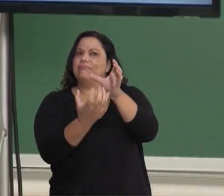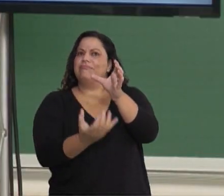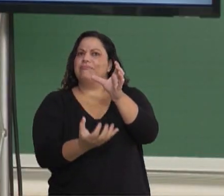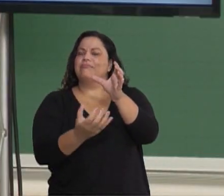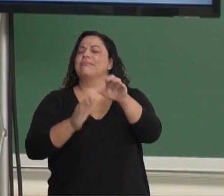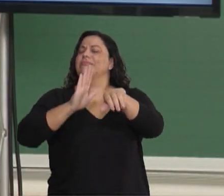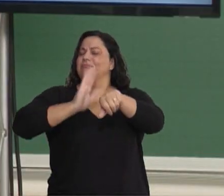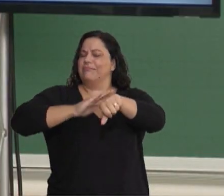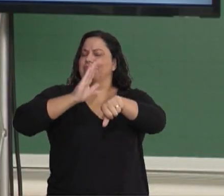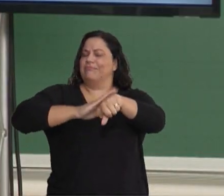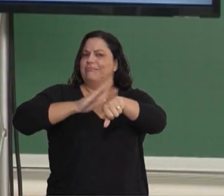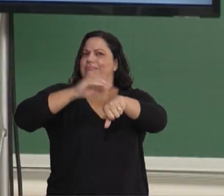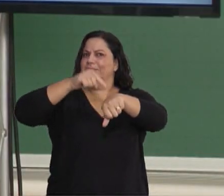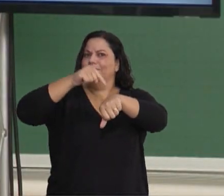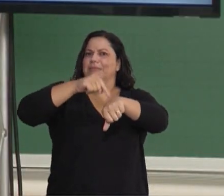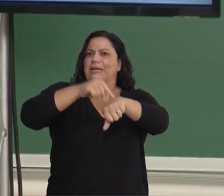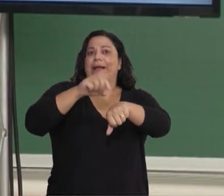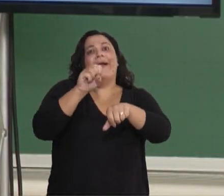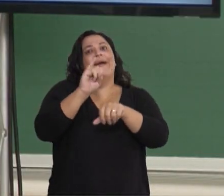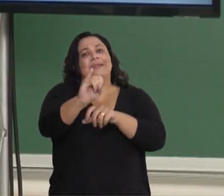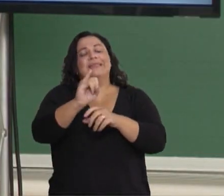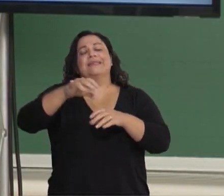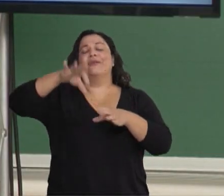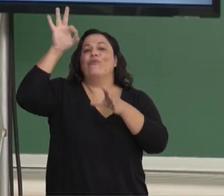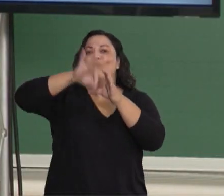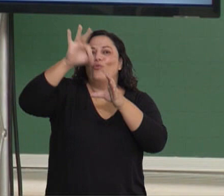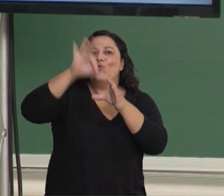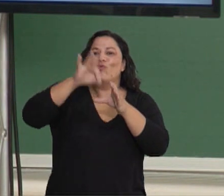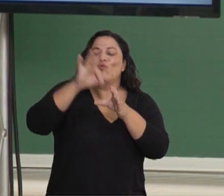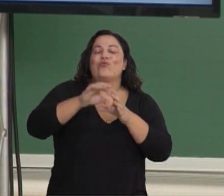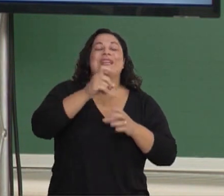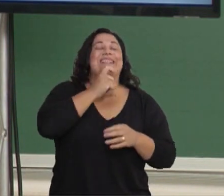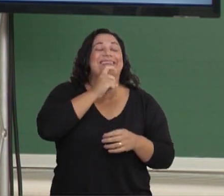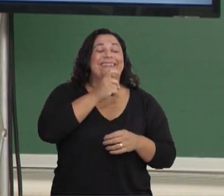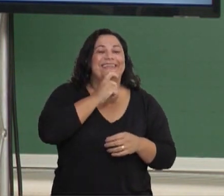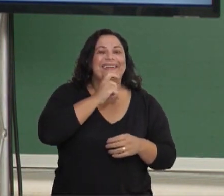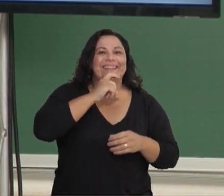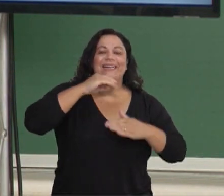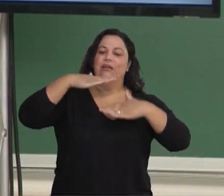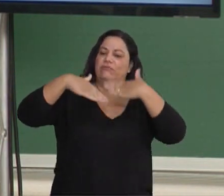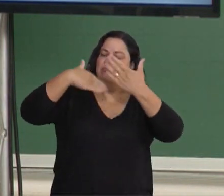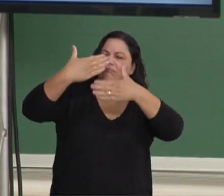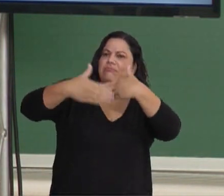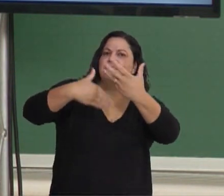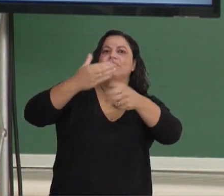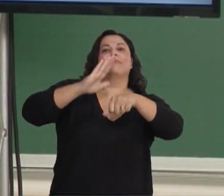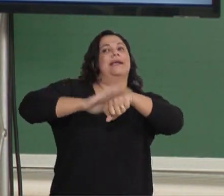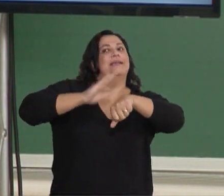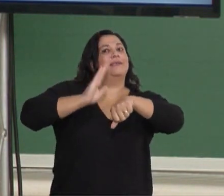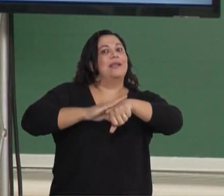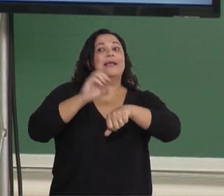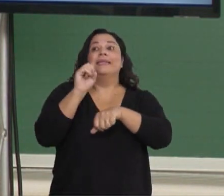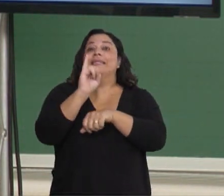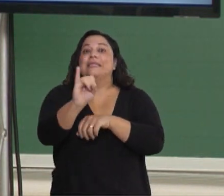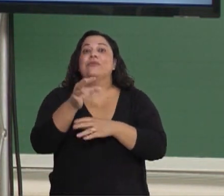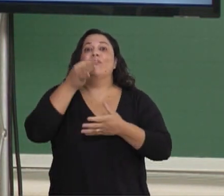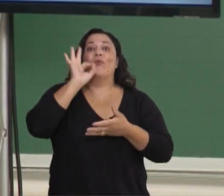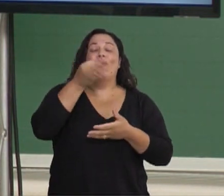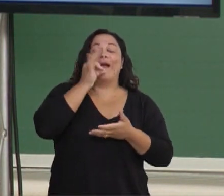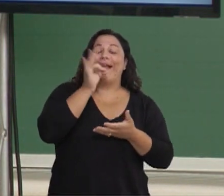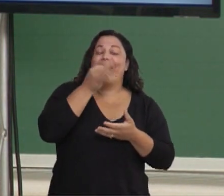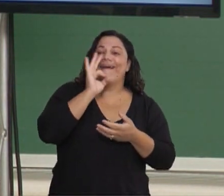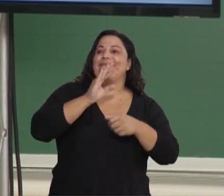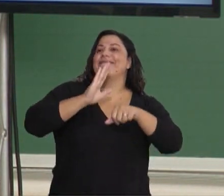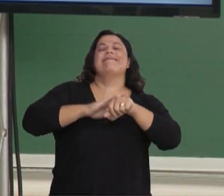mais tempo. Se for um chá bem gelado, vai perdurar durante mais tempo. Se for um café bem quente, vai perdurar durante mais